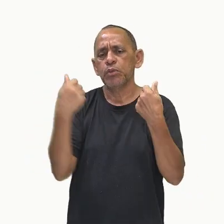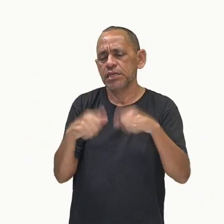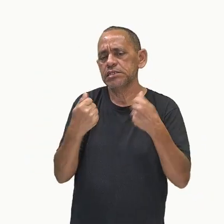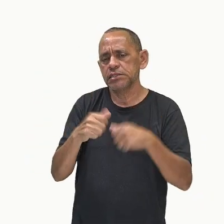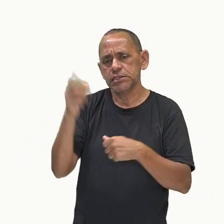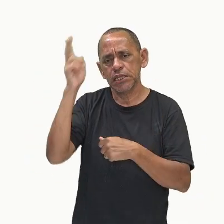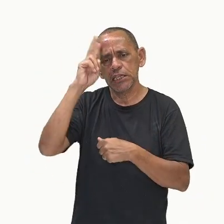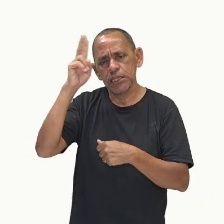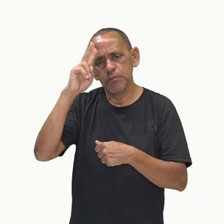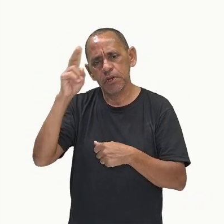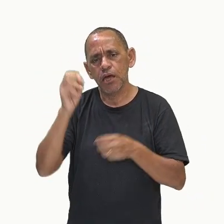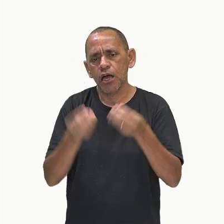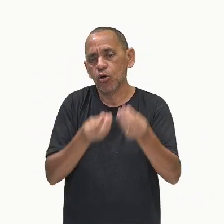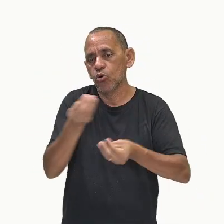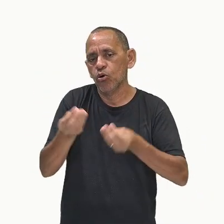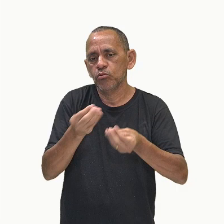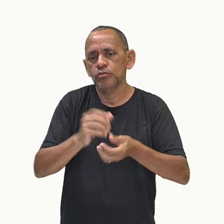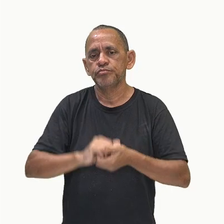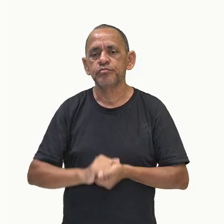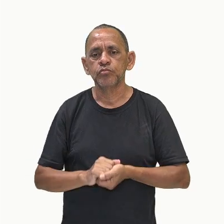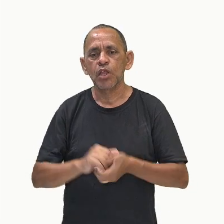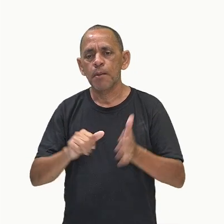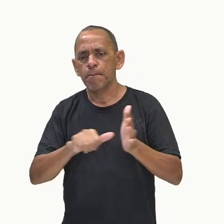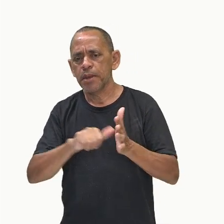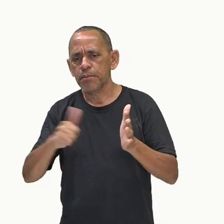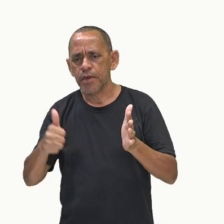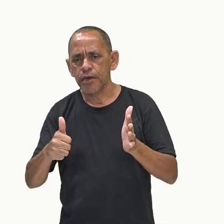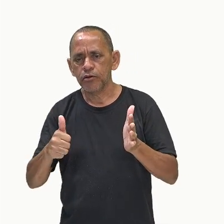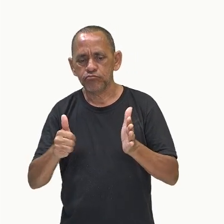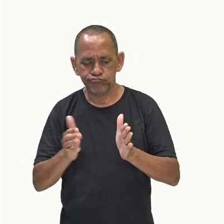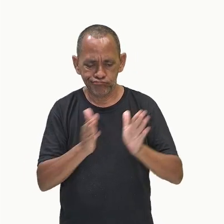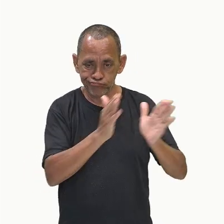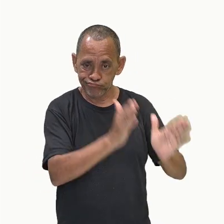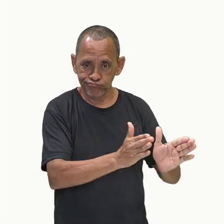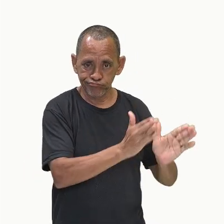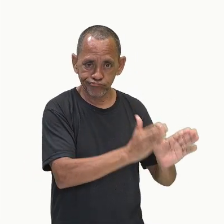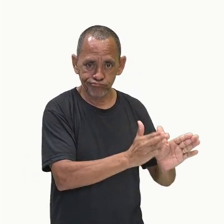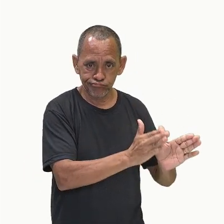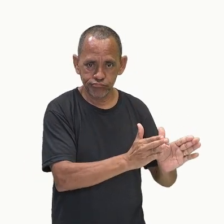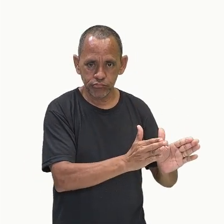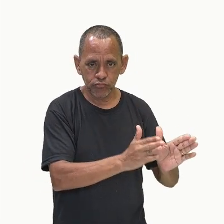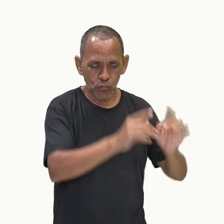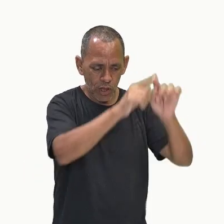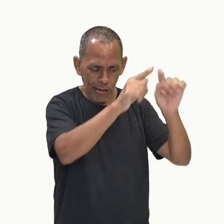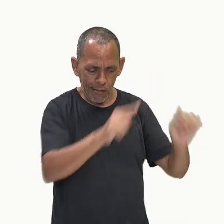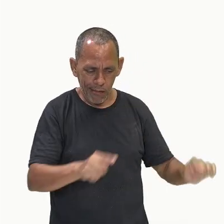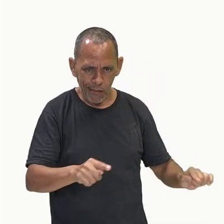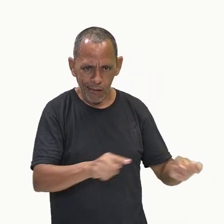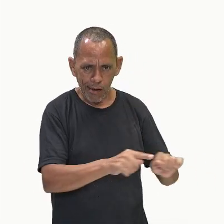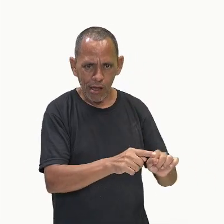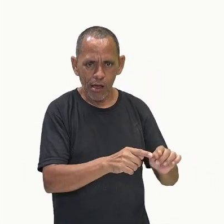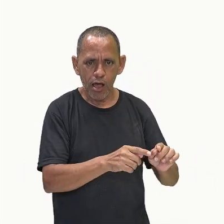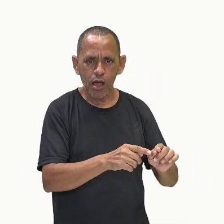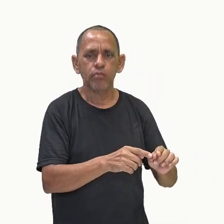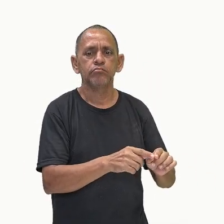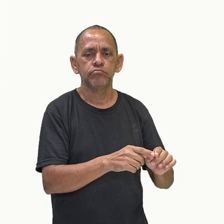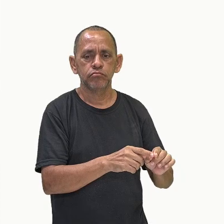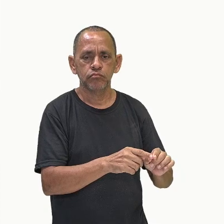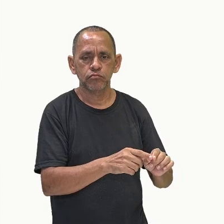aqui. Primeiro, vamos fazer aqui a nossa classificação do triângulo em relação aos seus